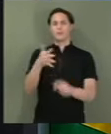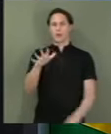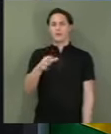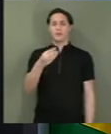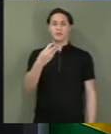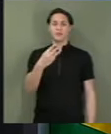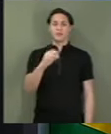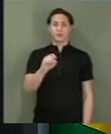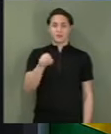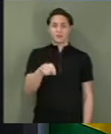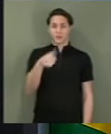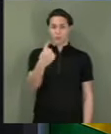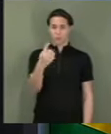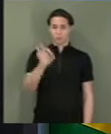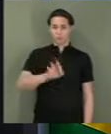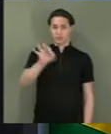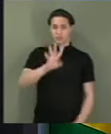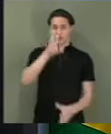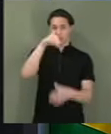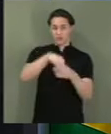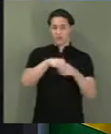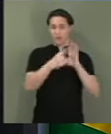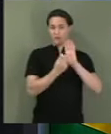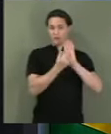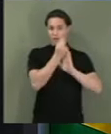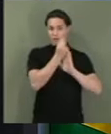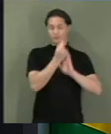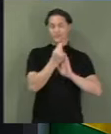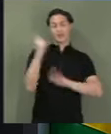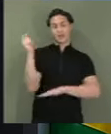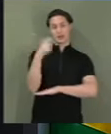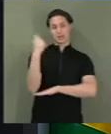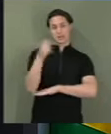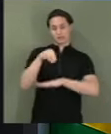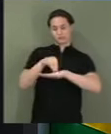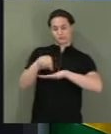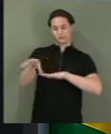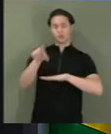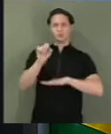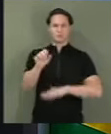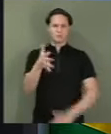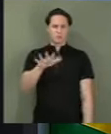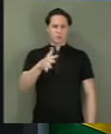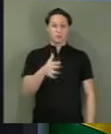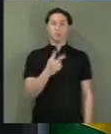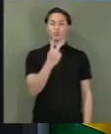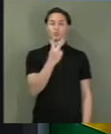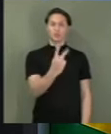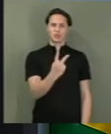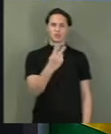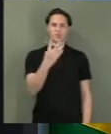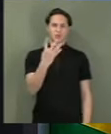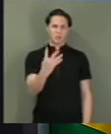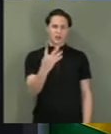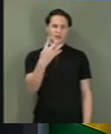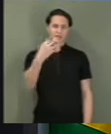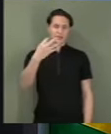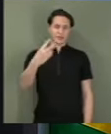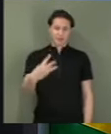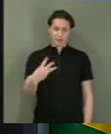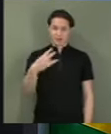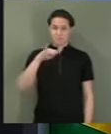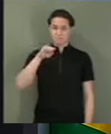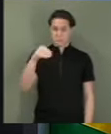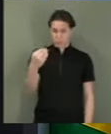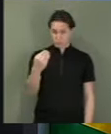30,1% nos valores o Rio Grande do Sul recebe a recurso na ordem de 243 milhões